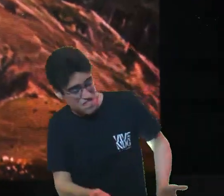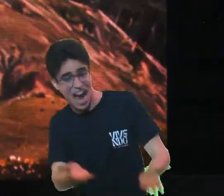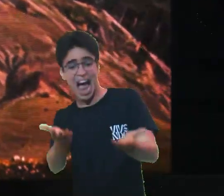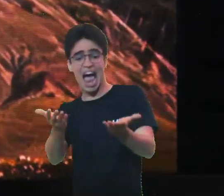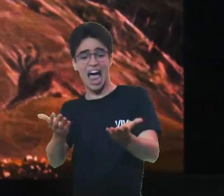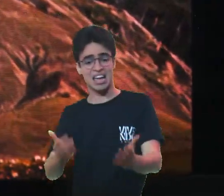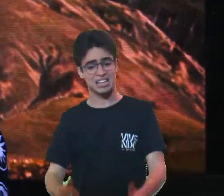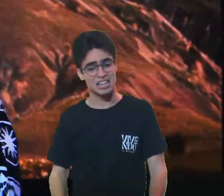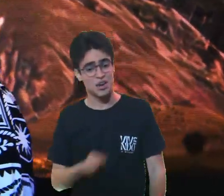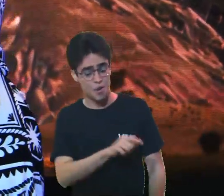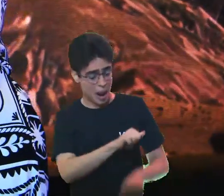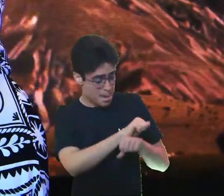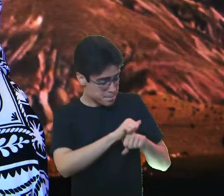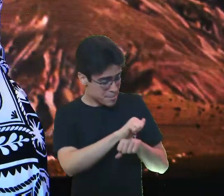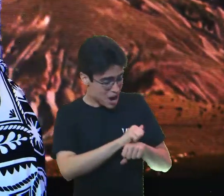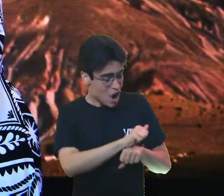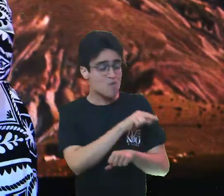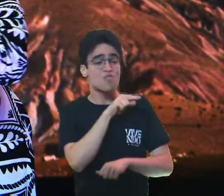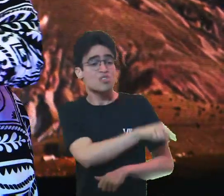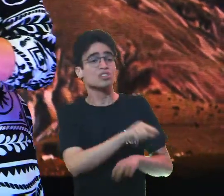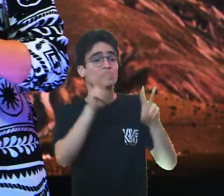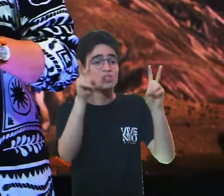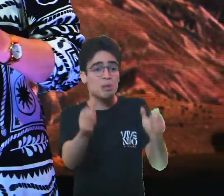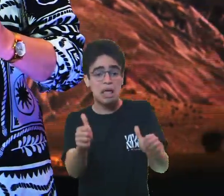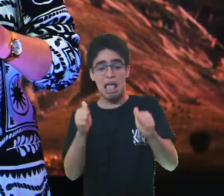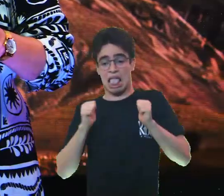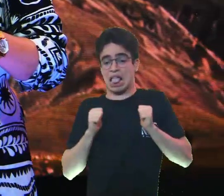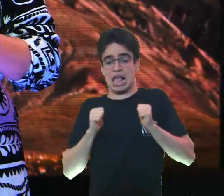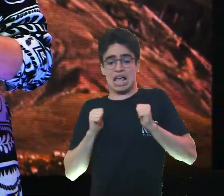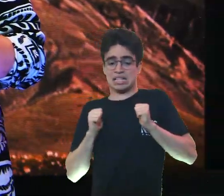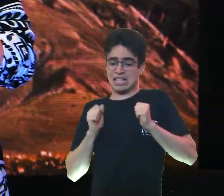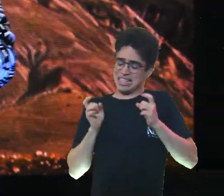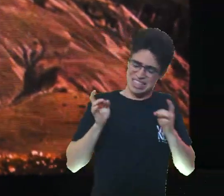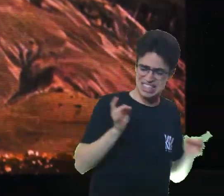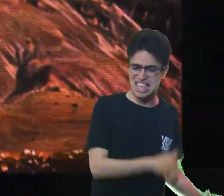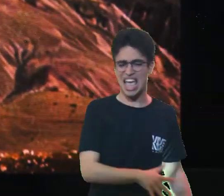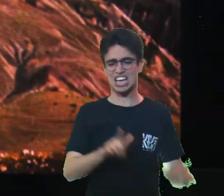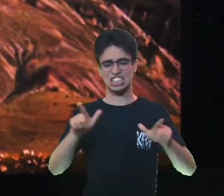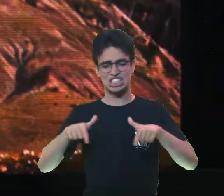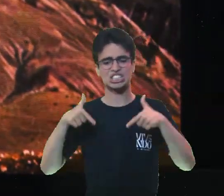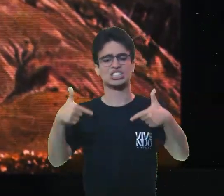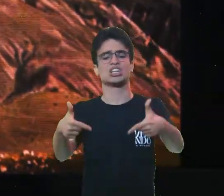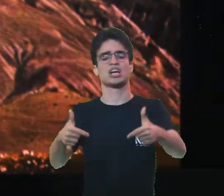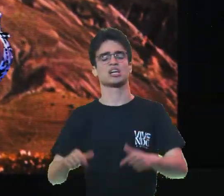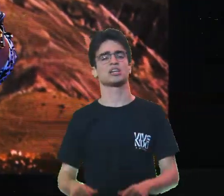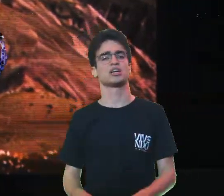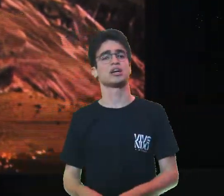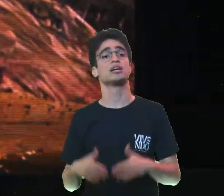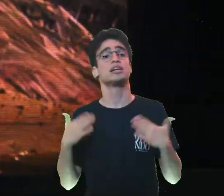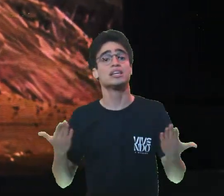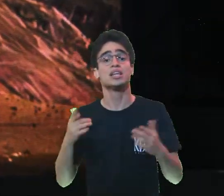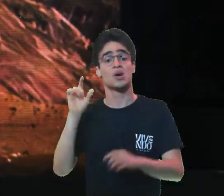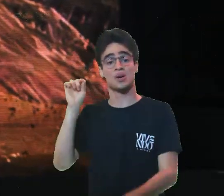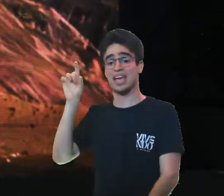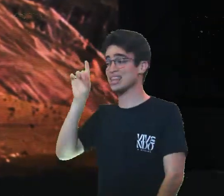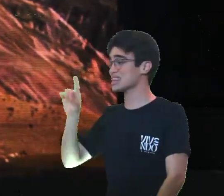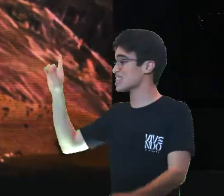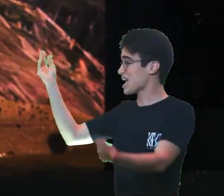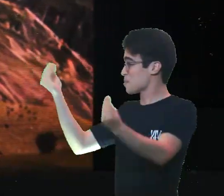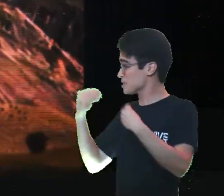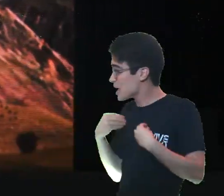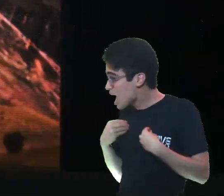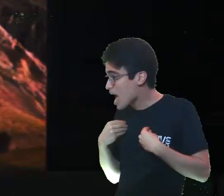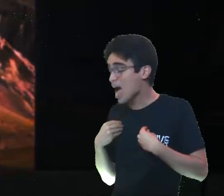movimente-se, saia de um estado de estagnação. Aquilo que Deus colocar diante de nós,